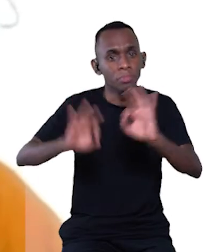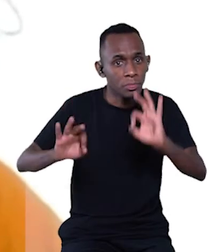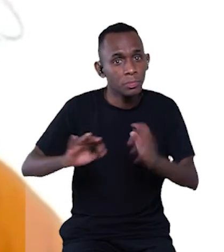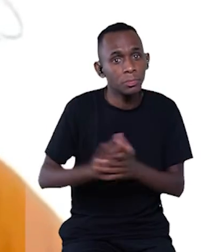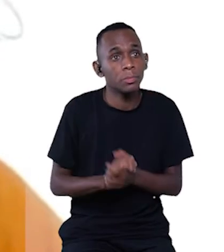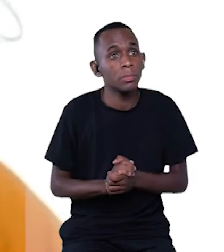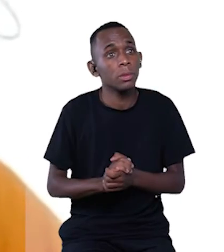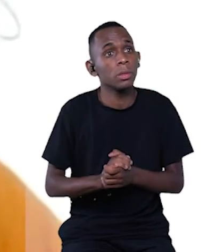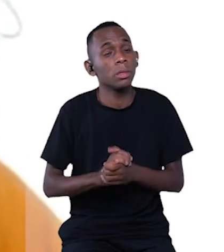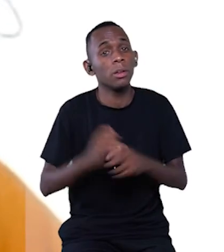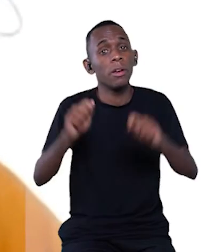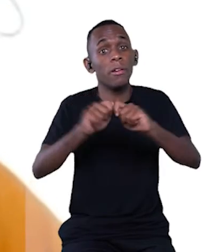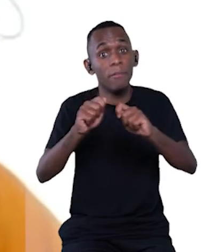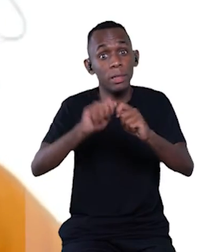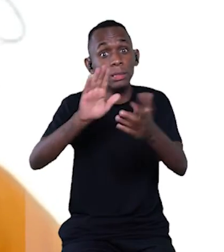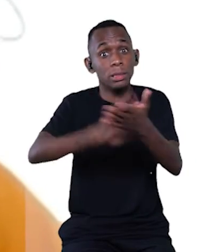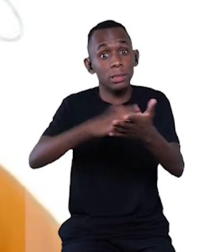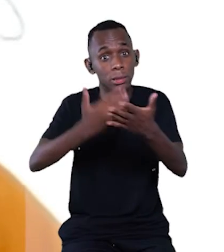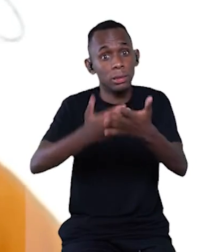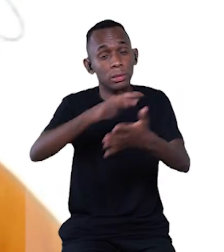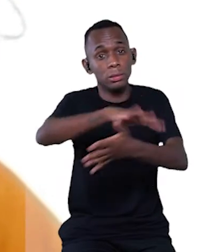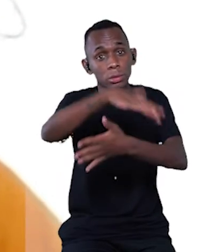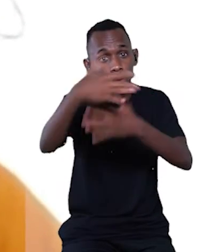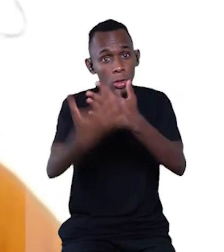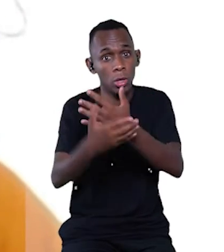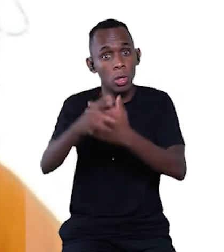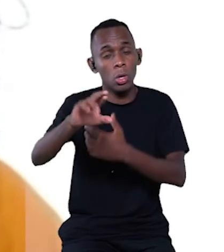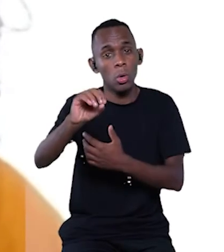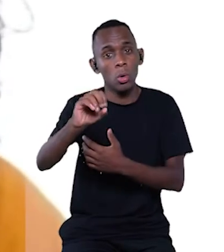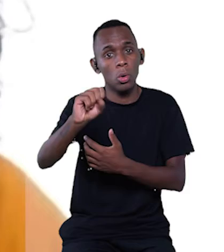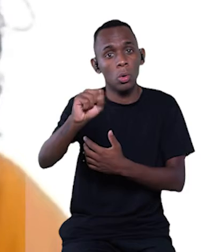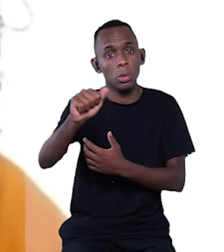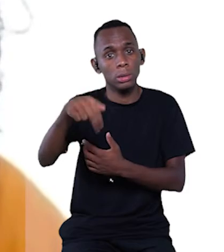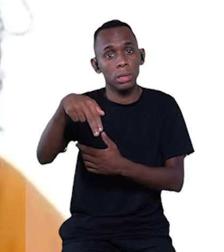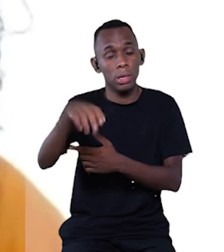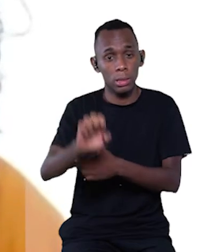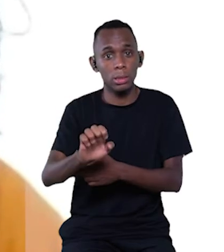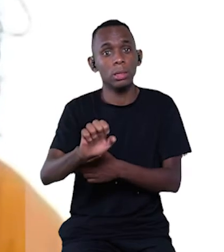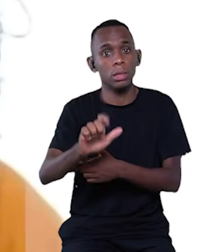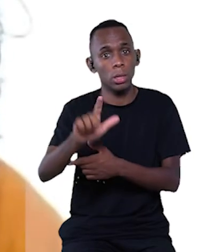Filmes, e quem fez foi a intérprete de Libras, a Rosane Lucas.